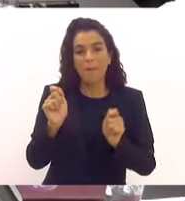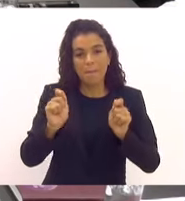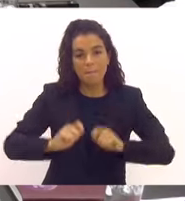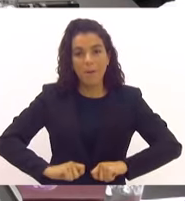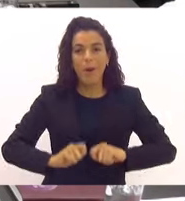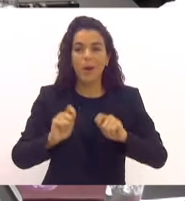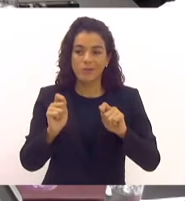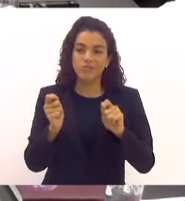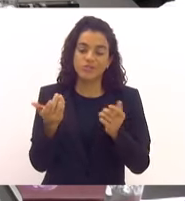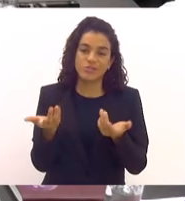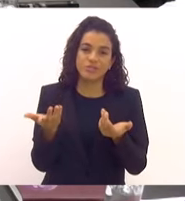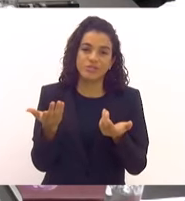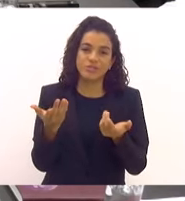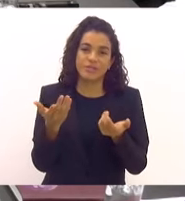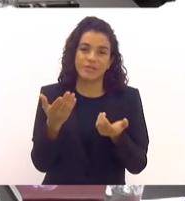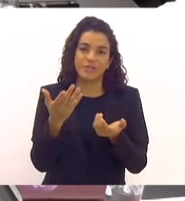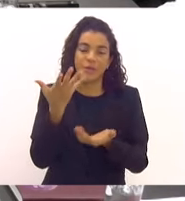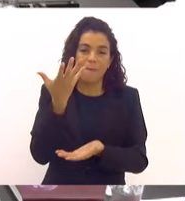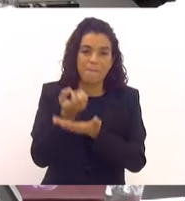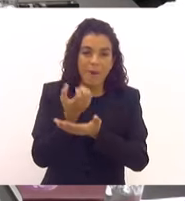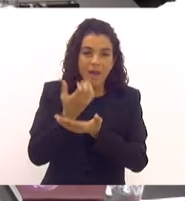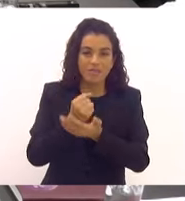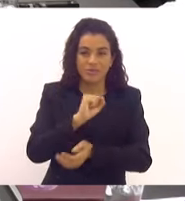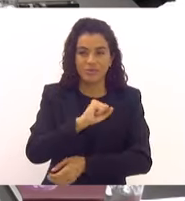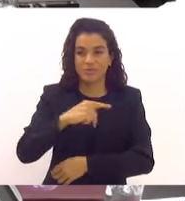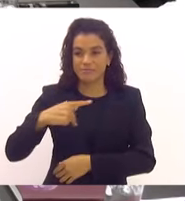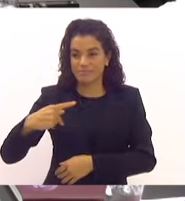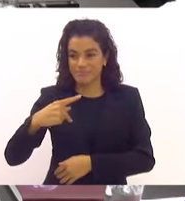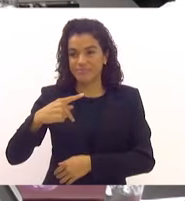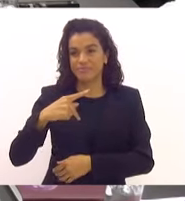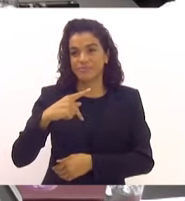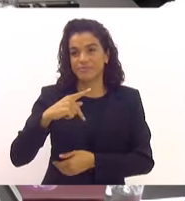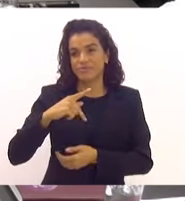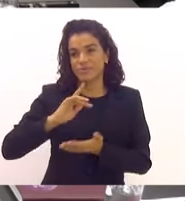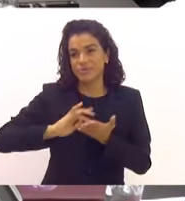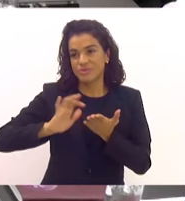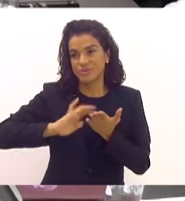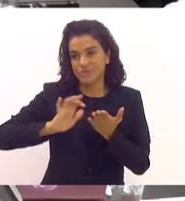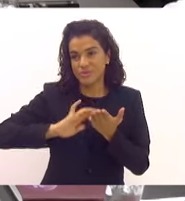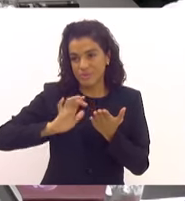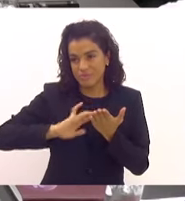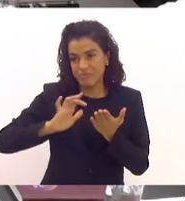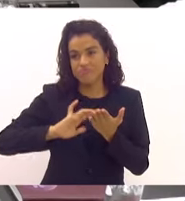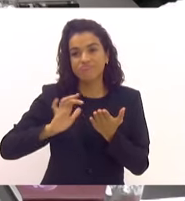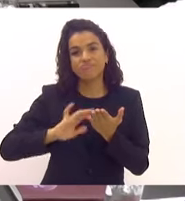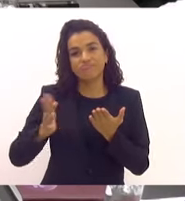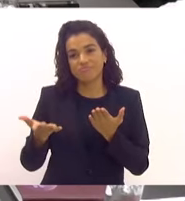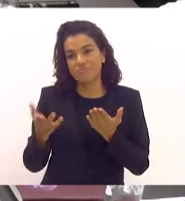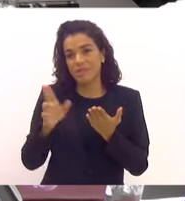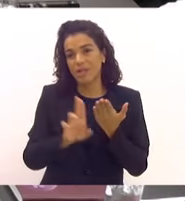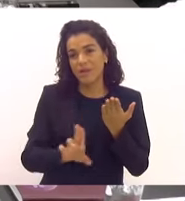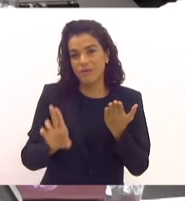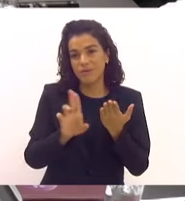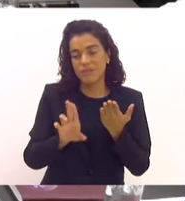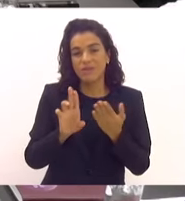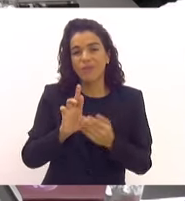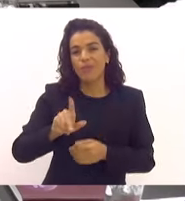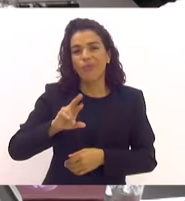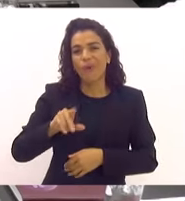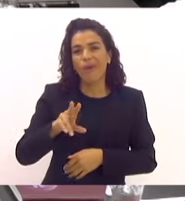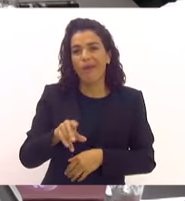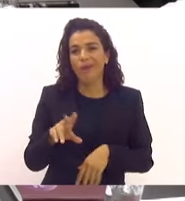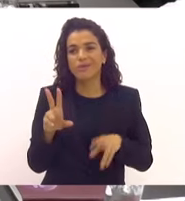é, em que ela baixe um aplicativo no seu celular e ela faz uso. Então, não é uma coisa